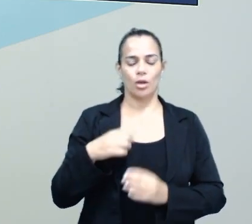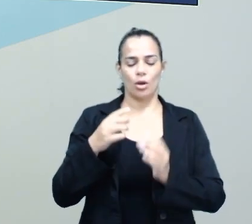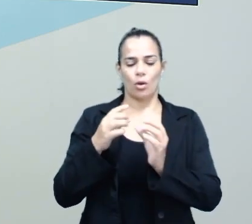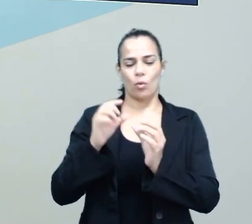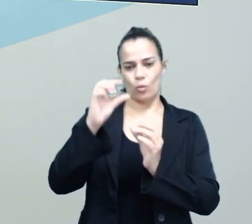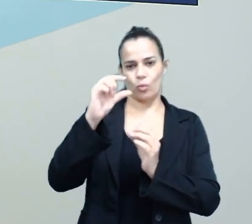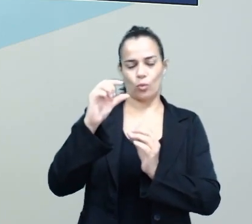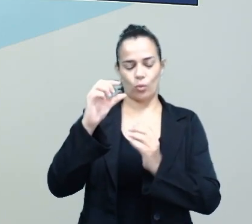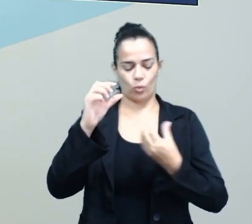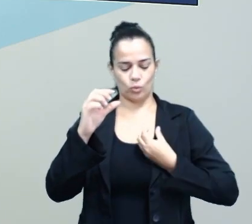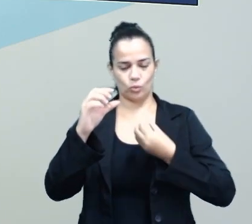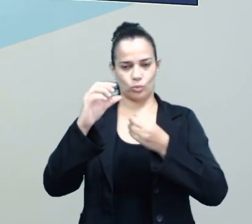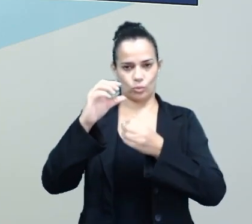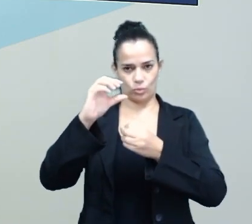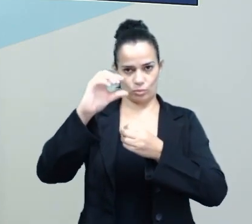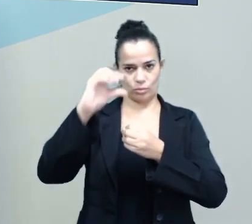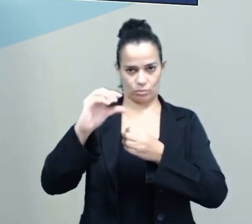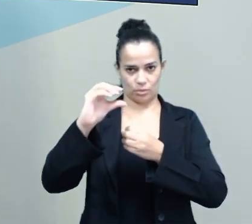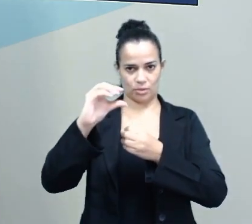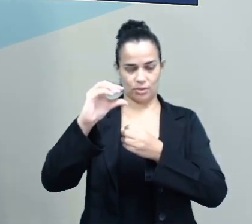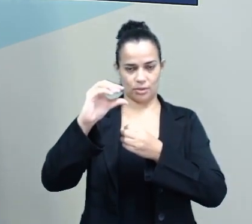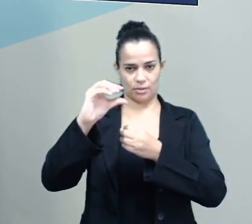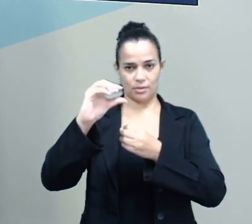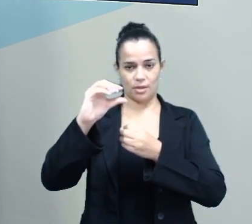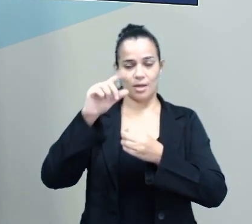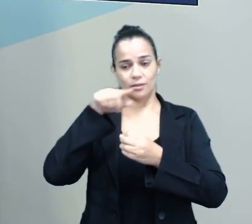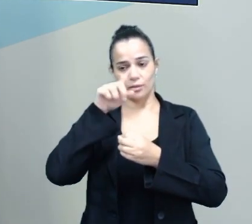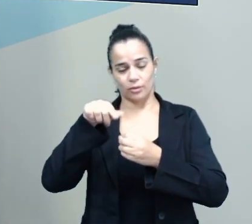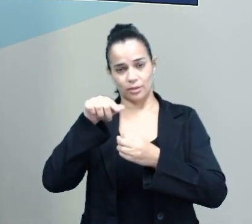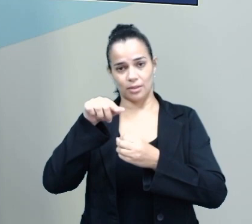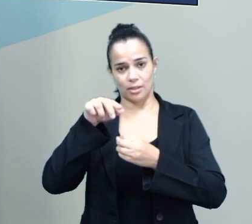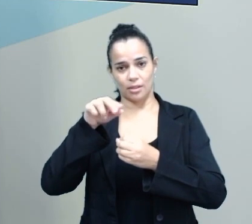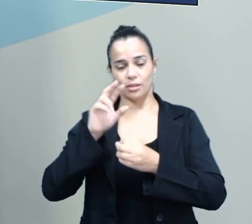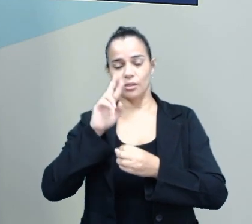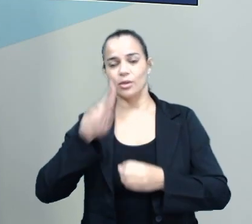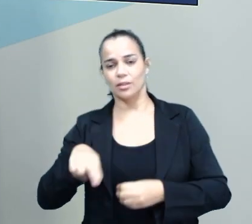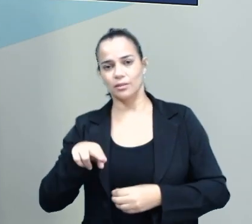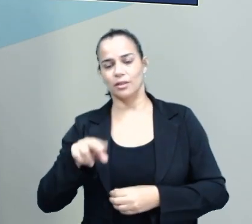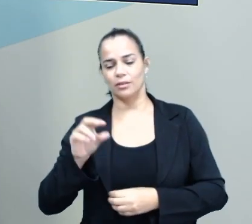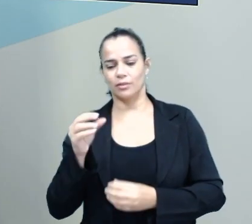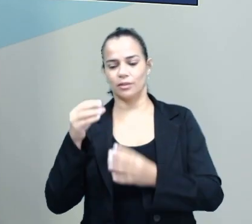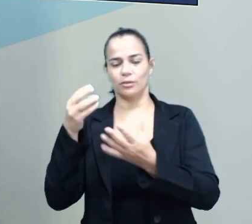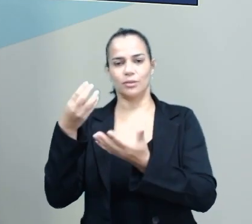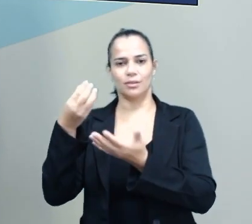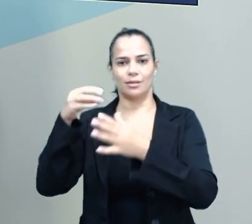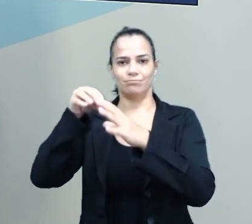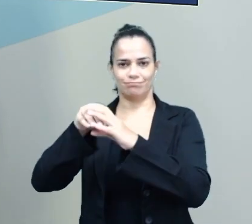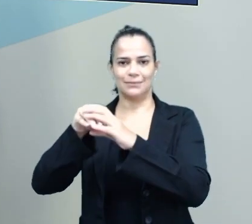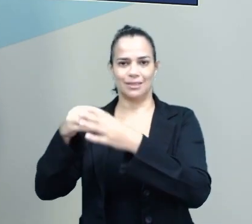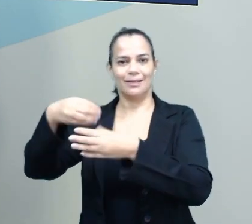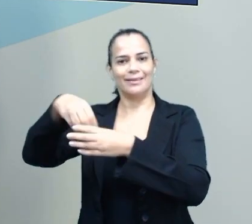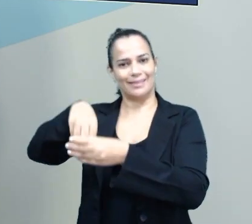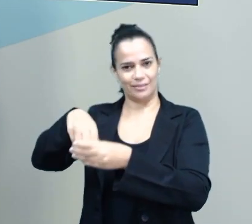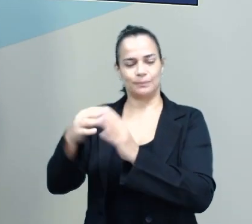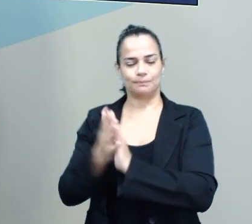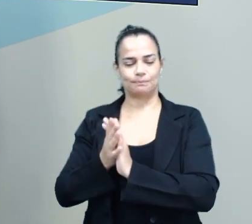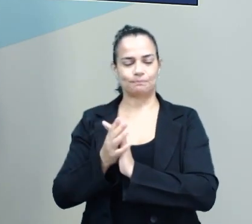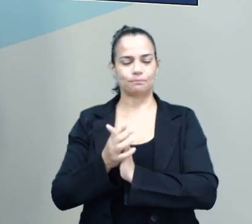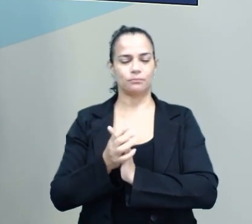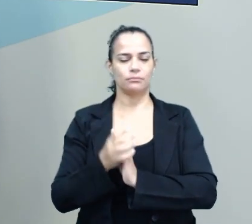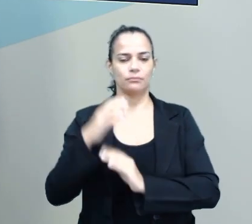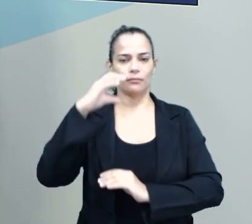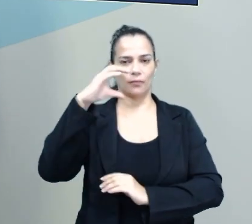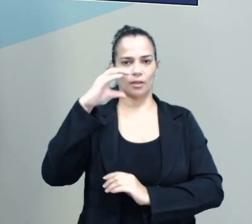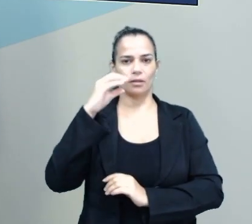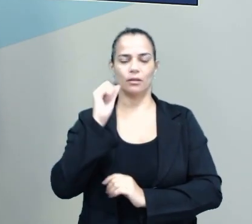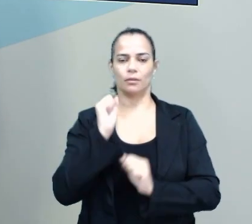só cortar e o resultado vai ser esse de dentro. Ó. Na letra C, eu também posso pensar parecido, como